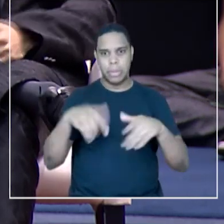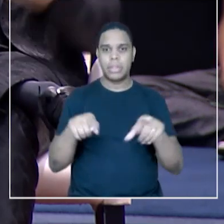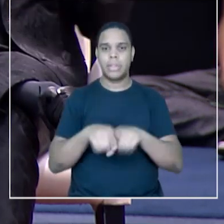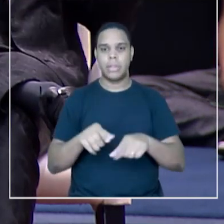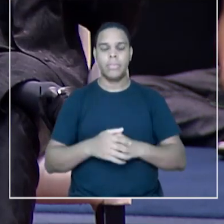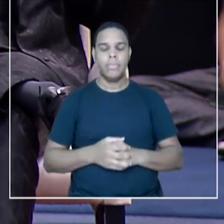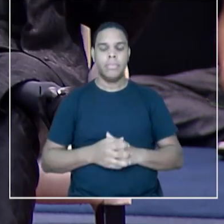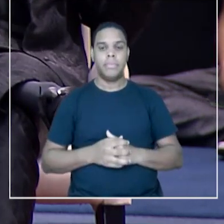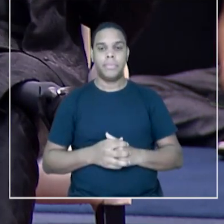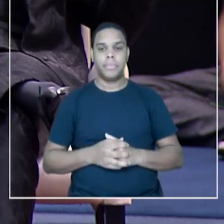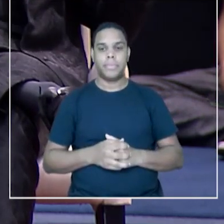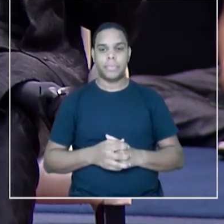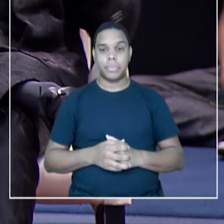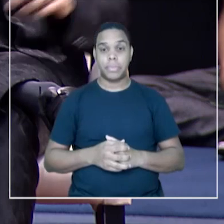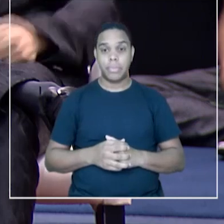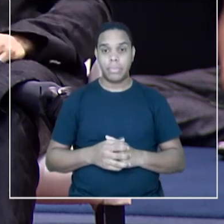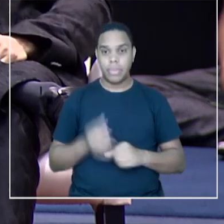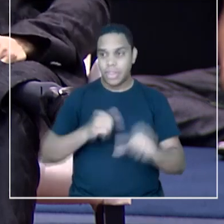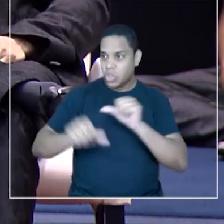aí ninguém me trocou, né?